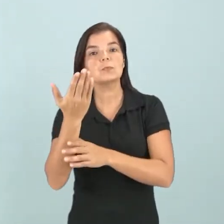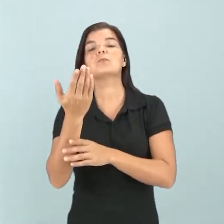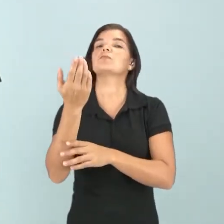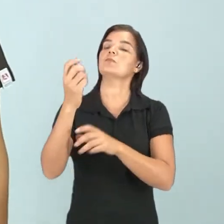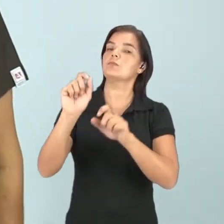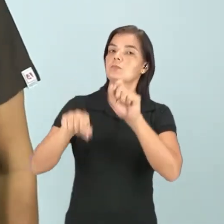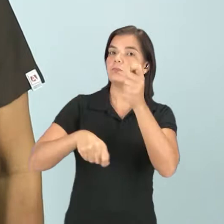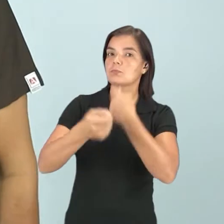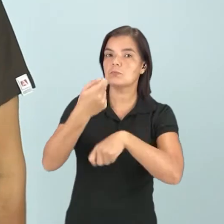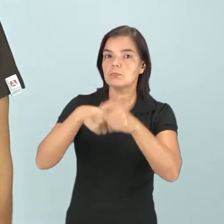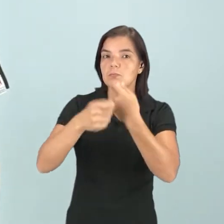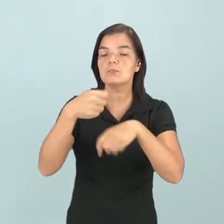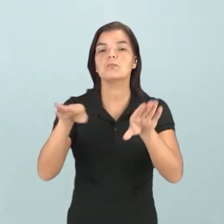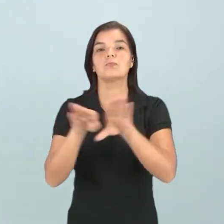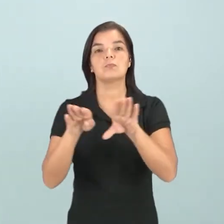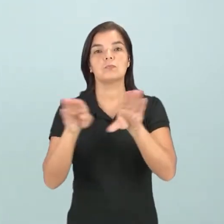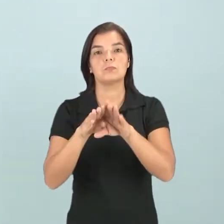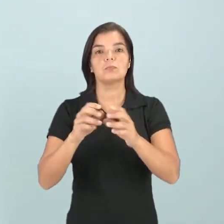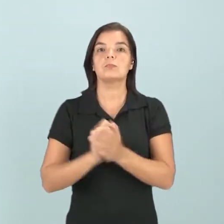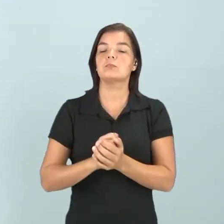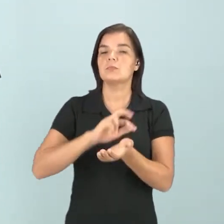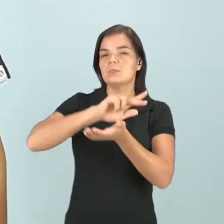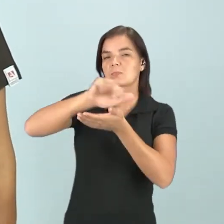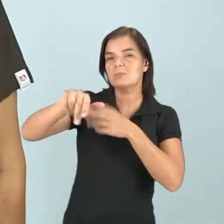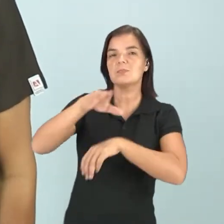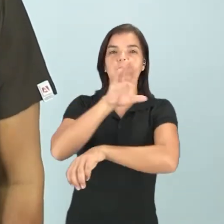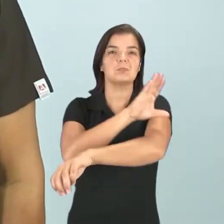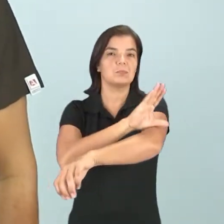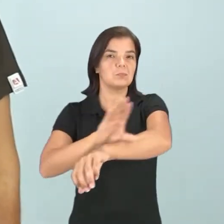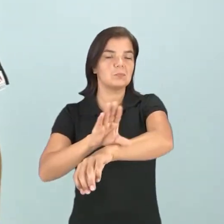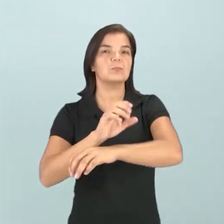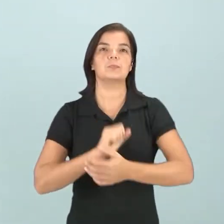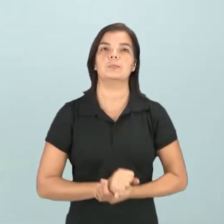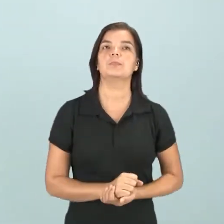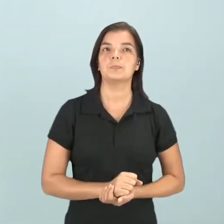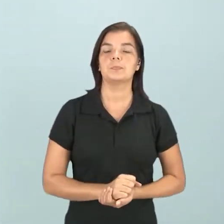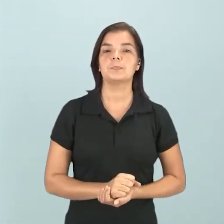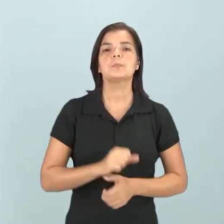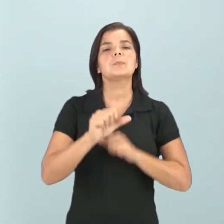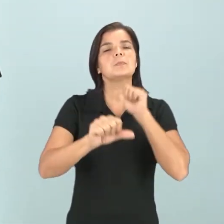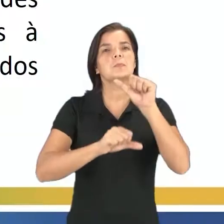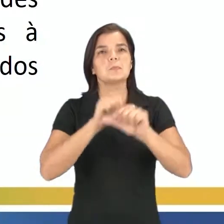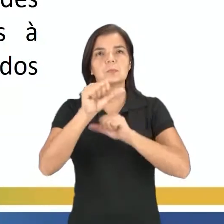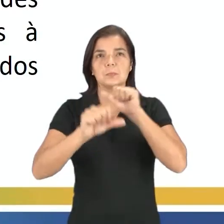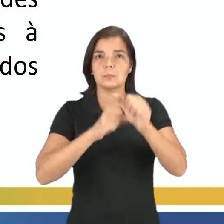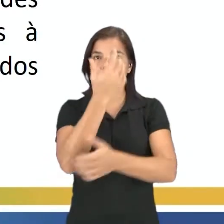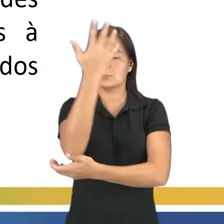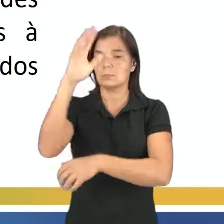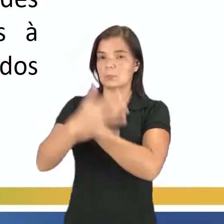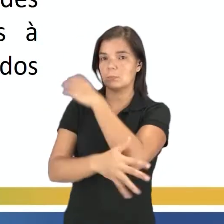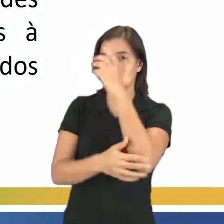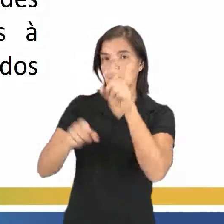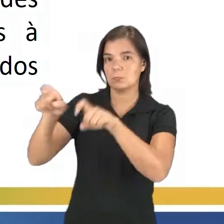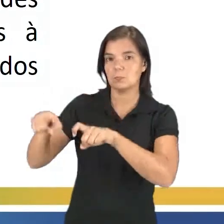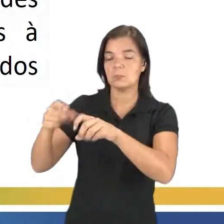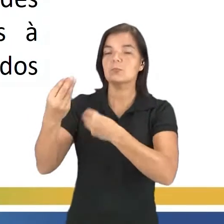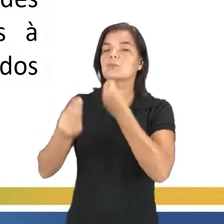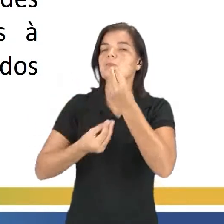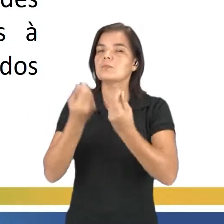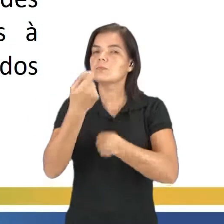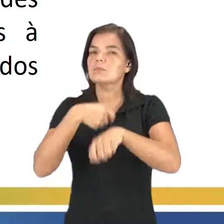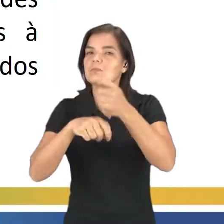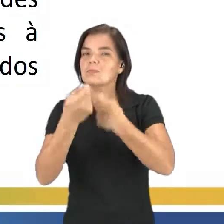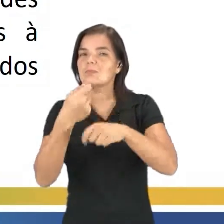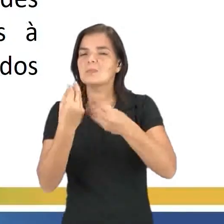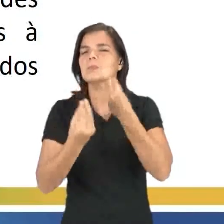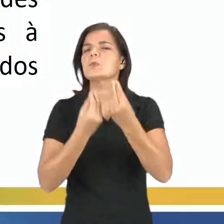agricultura familiar e com a policultura, né? Então, as transformações da paisagem rurais como agronegócio. O que